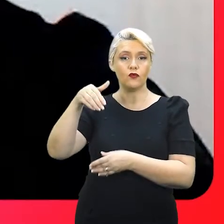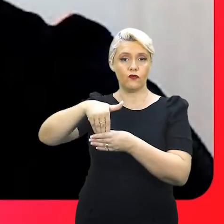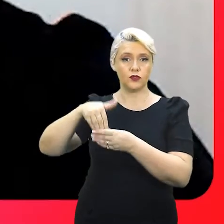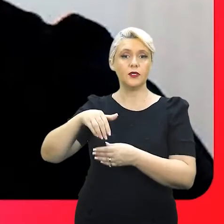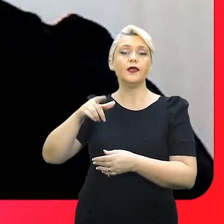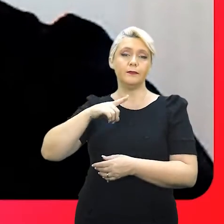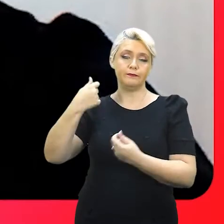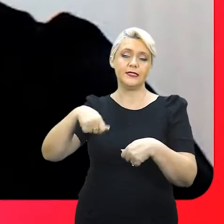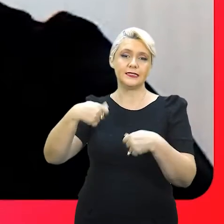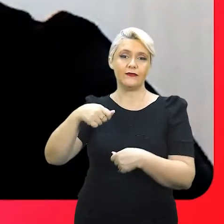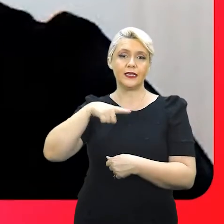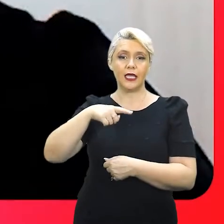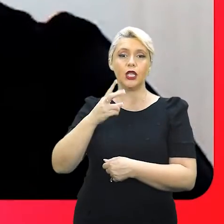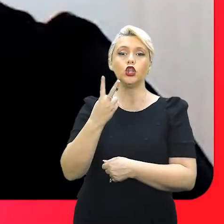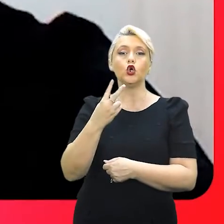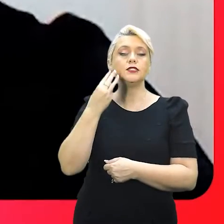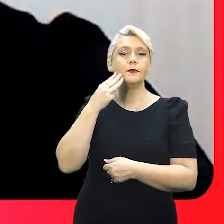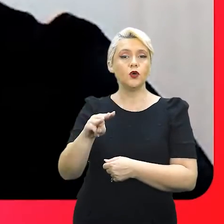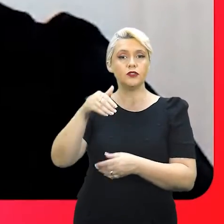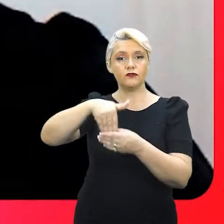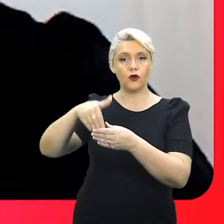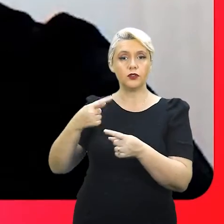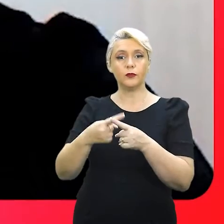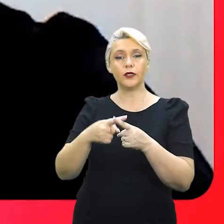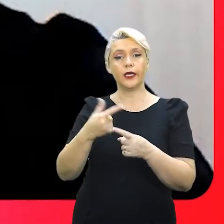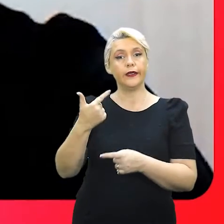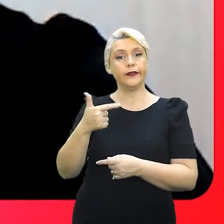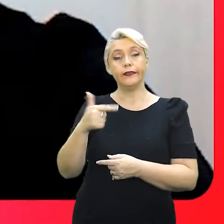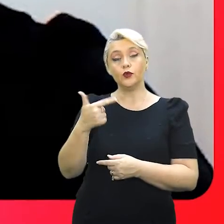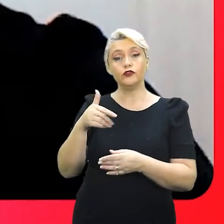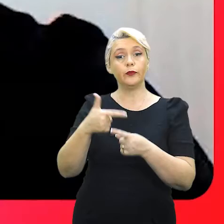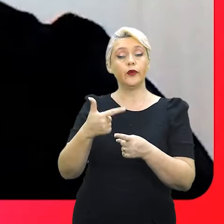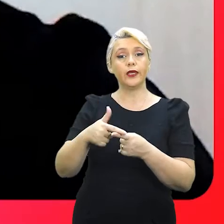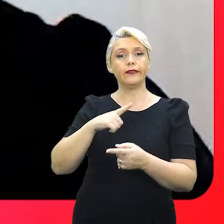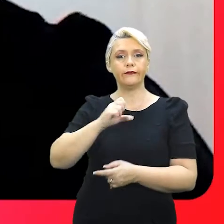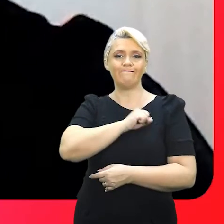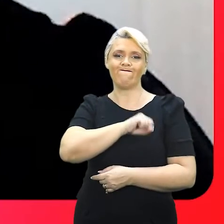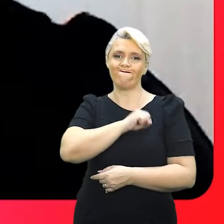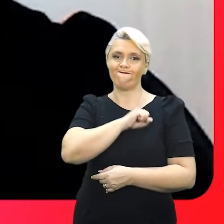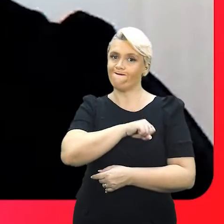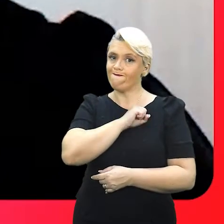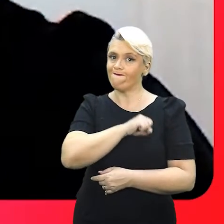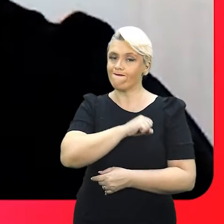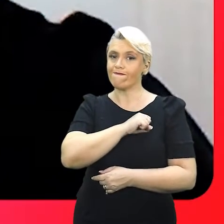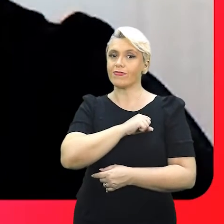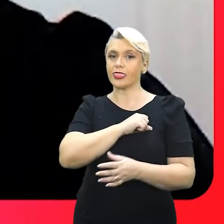2 milhões de votos, não tive porque houve uma sacanagem de uma parte